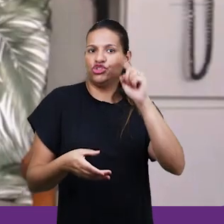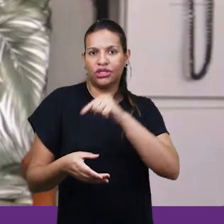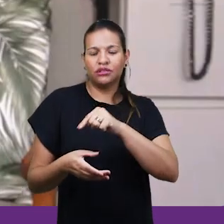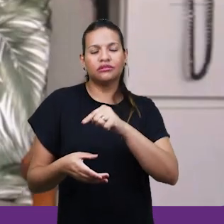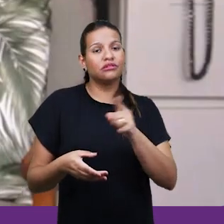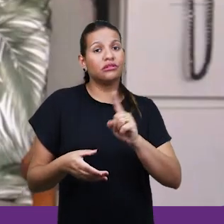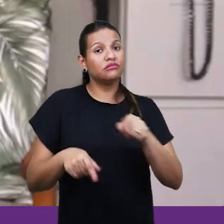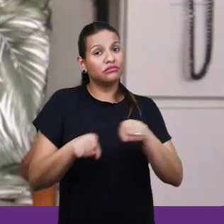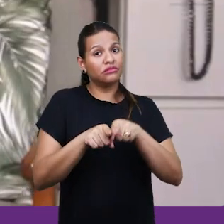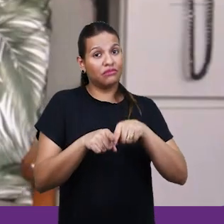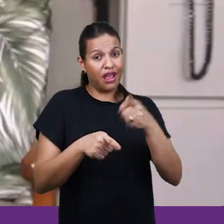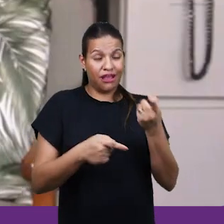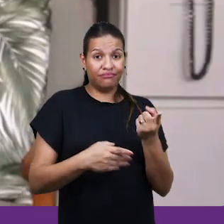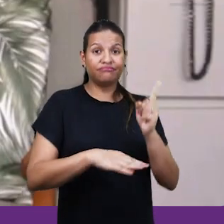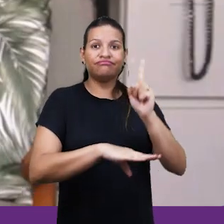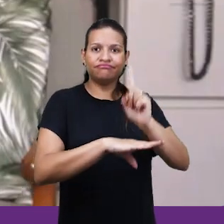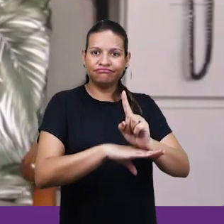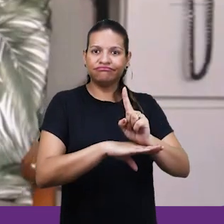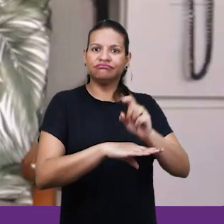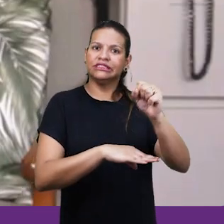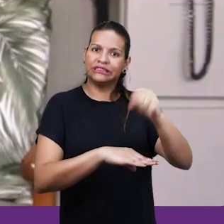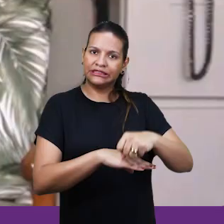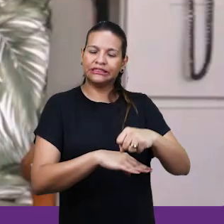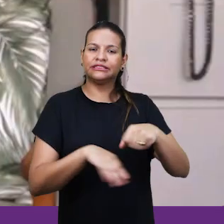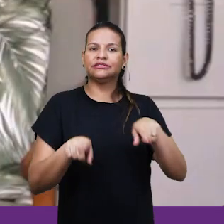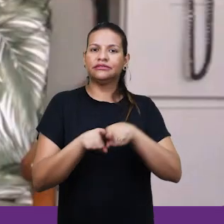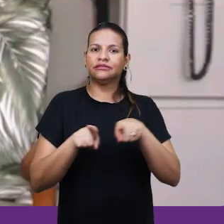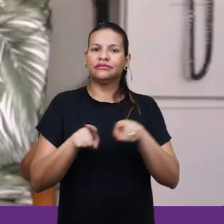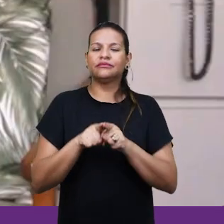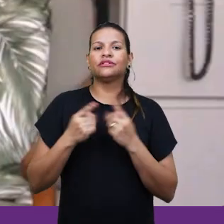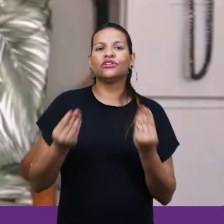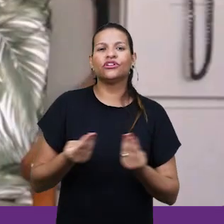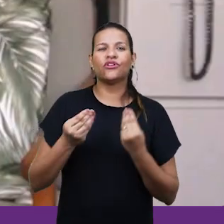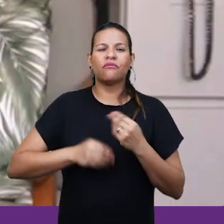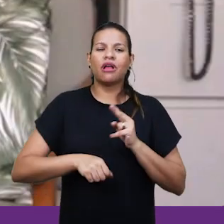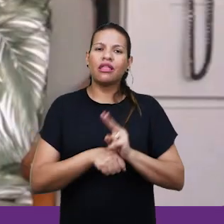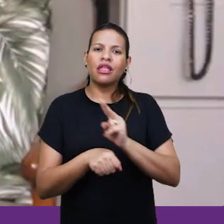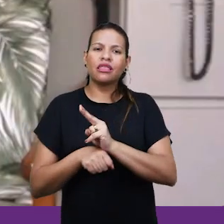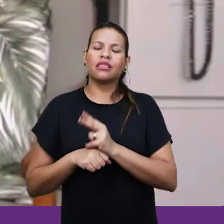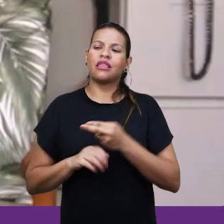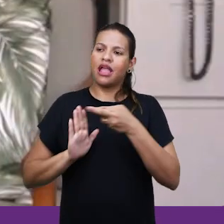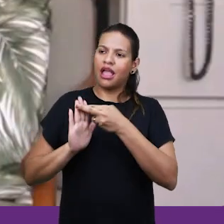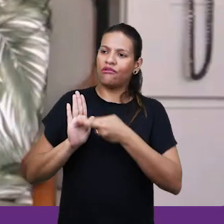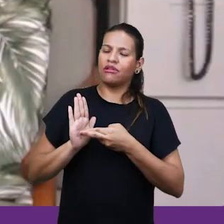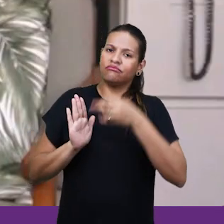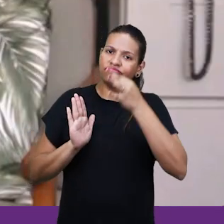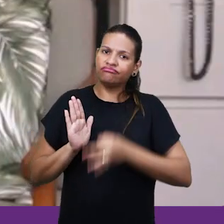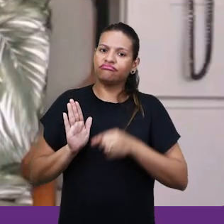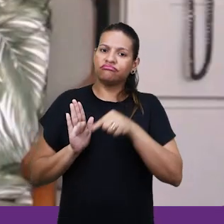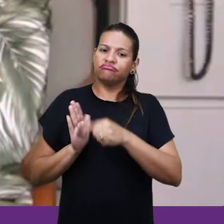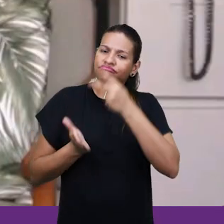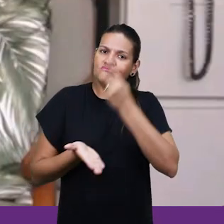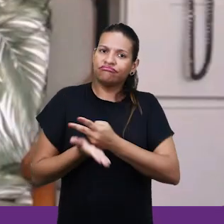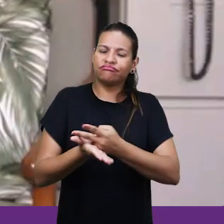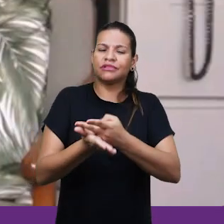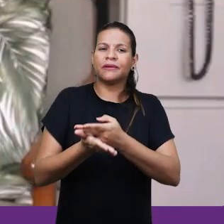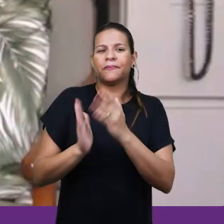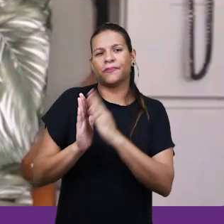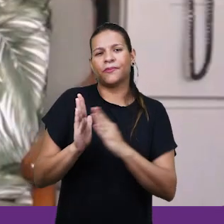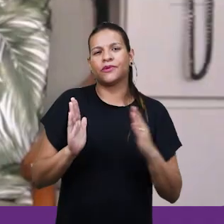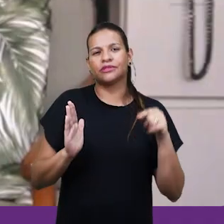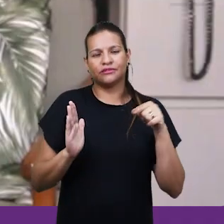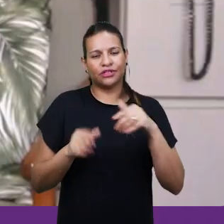né, não apenas como eleitor no dia da eleição, mas realmente como um protagonista, né, também agindo na tutela